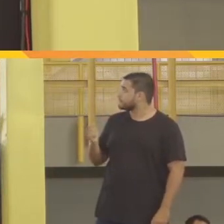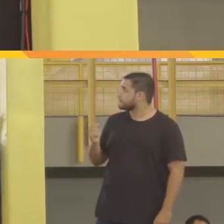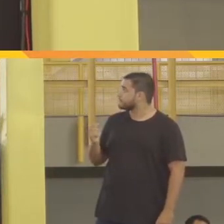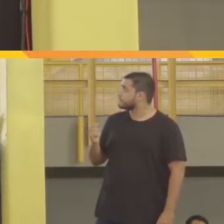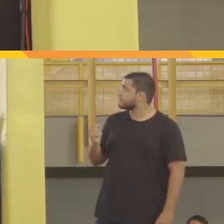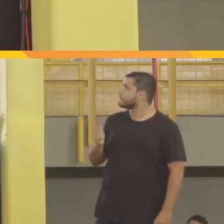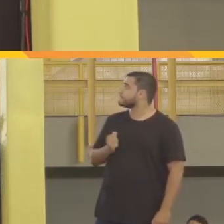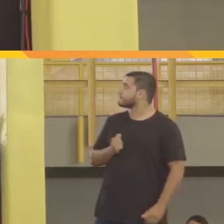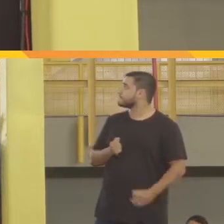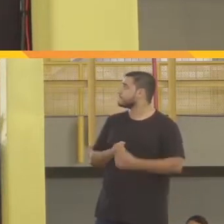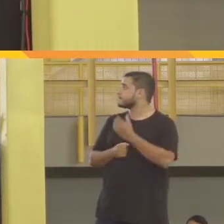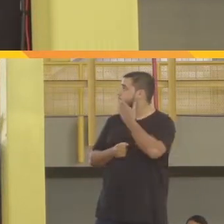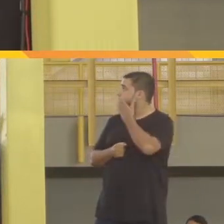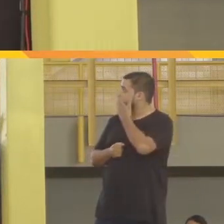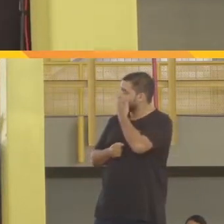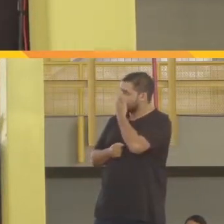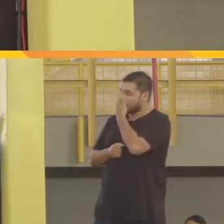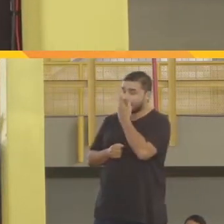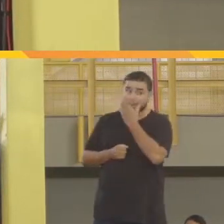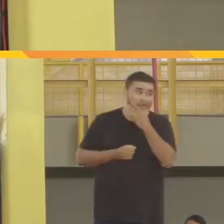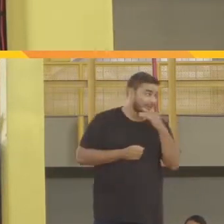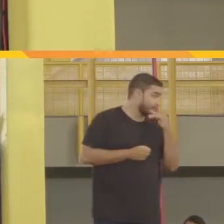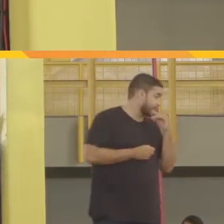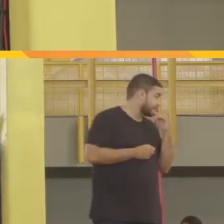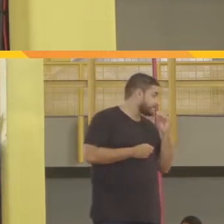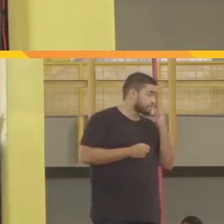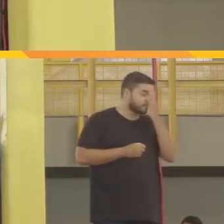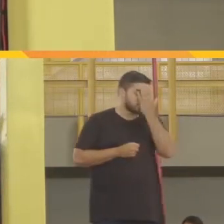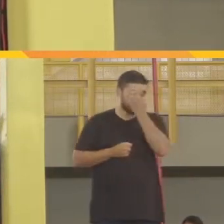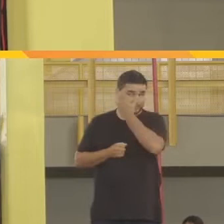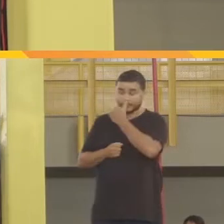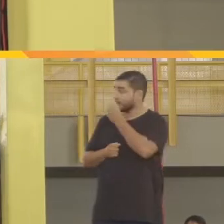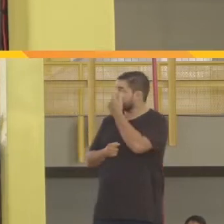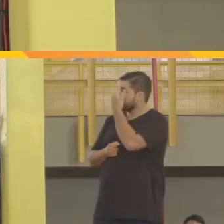Mais um slide, por favor.